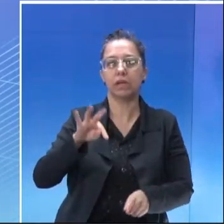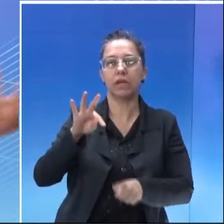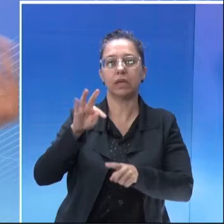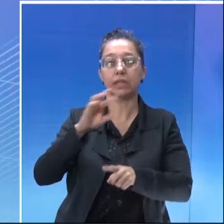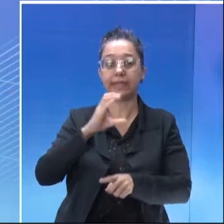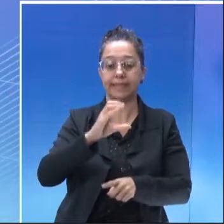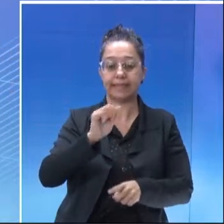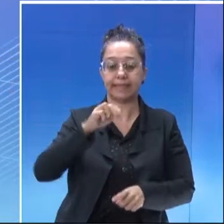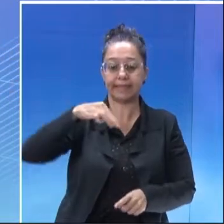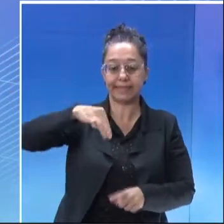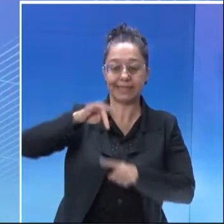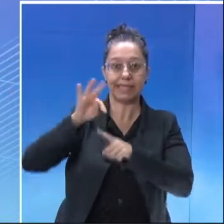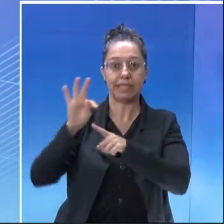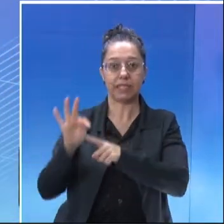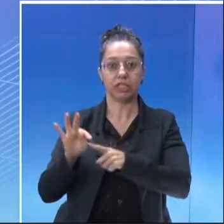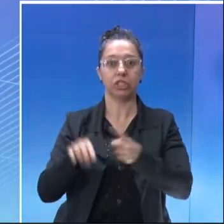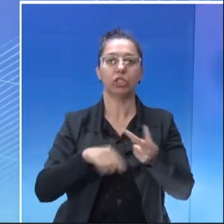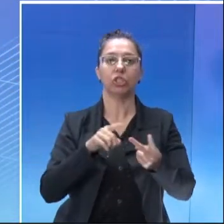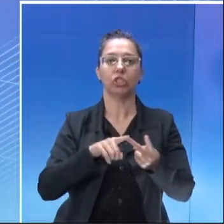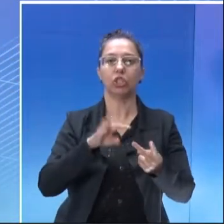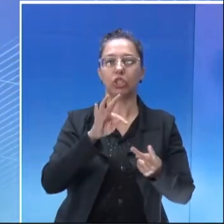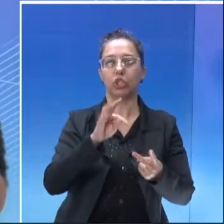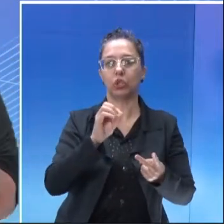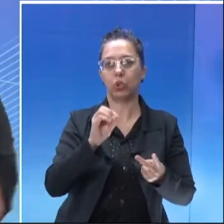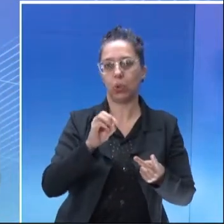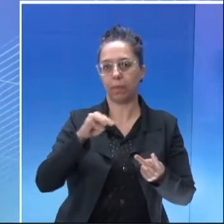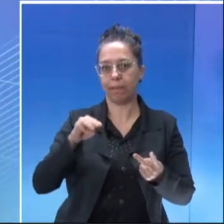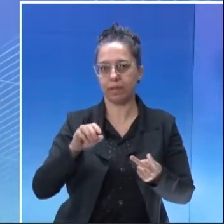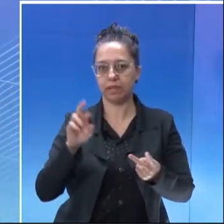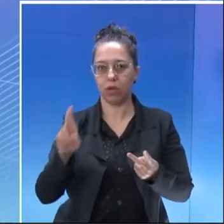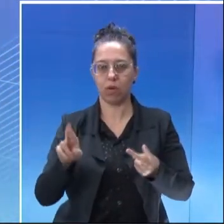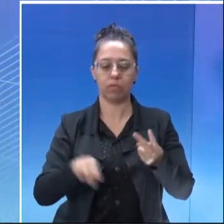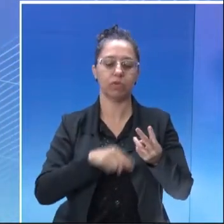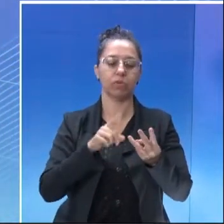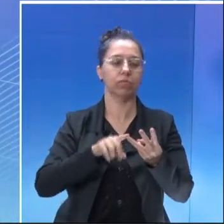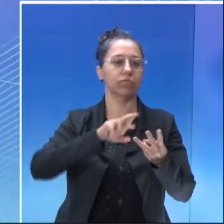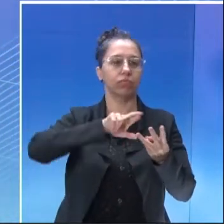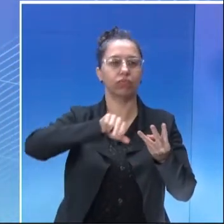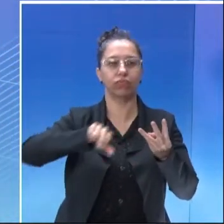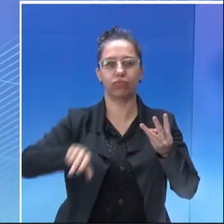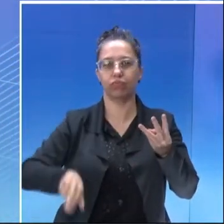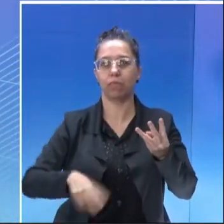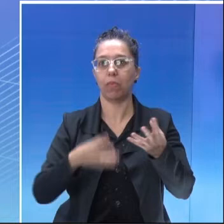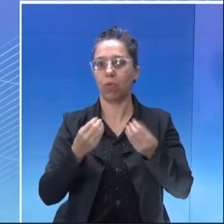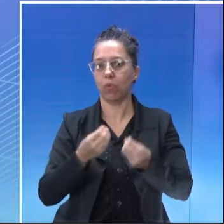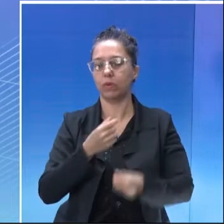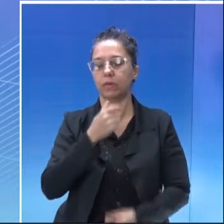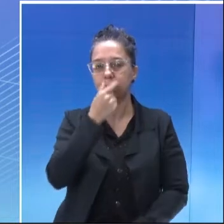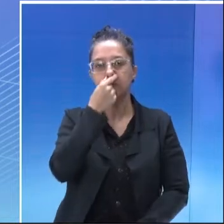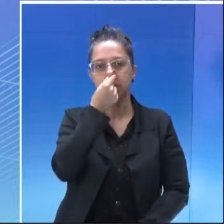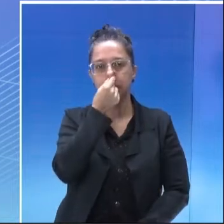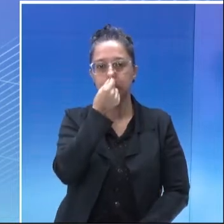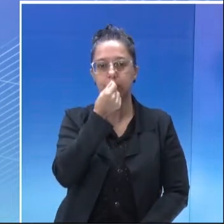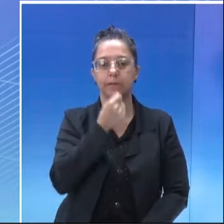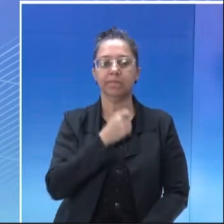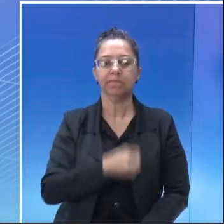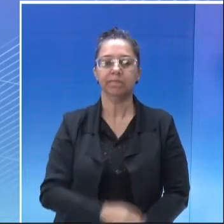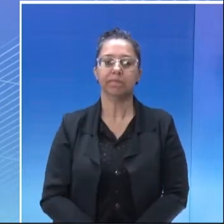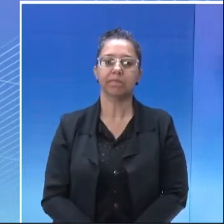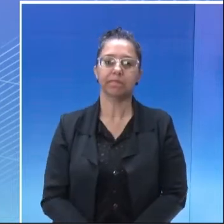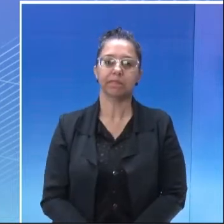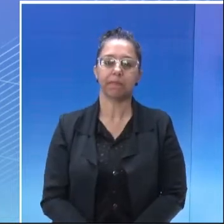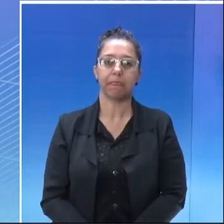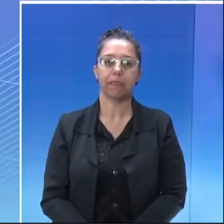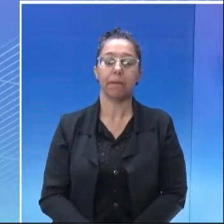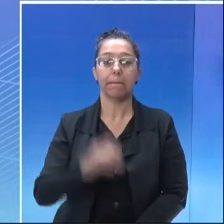hoje nós vamos falar Kant, Hume, Thomas Hobbes, e por aí vai. É muito, tá? São muitos mesmo. A